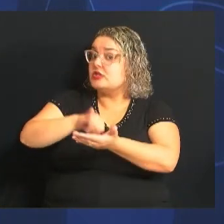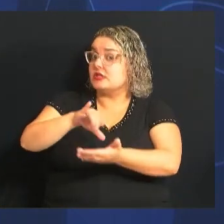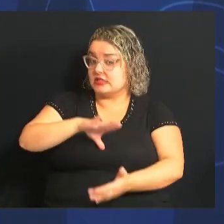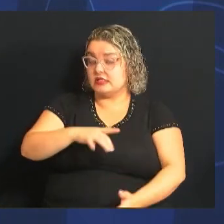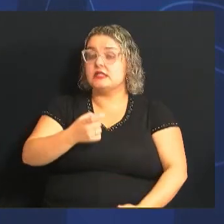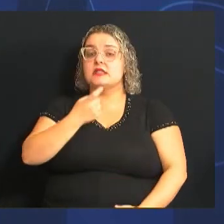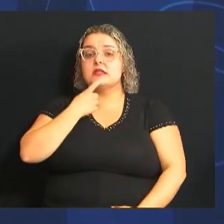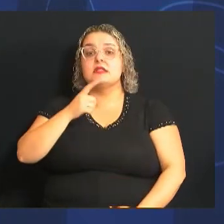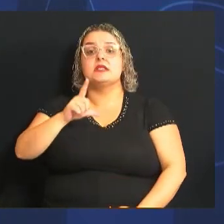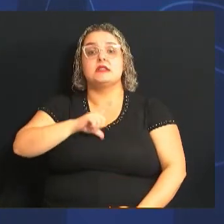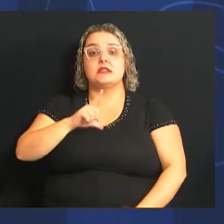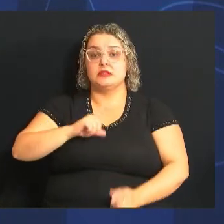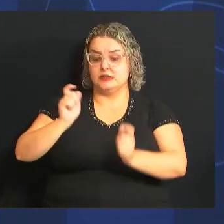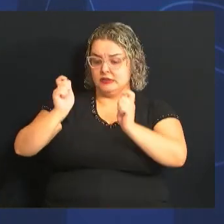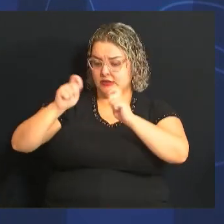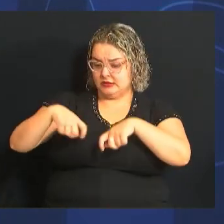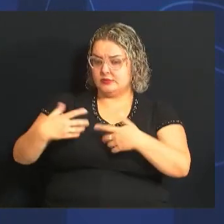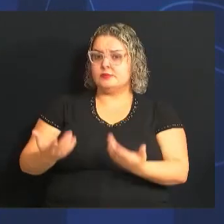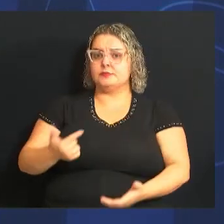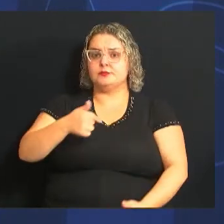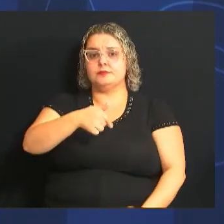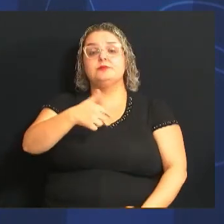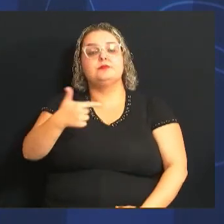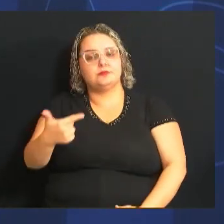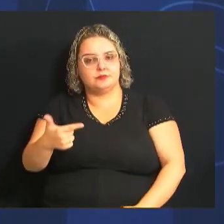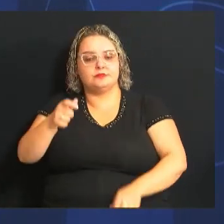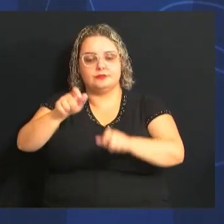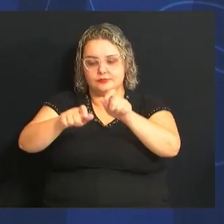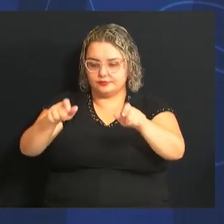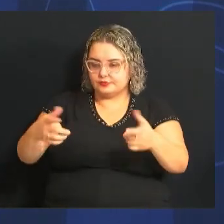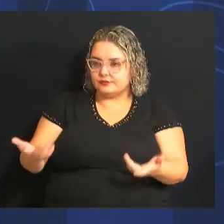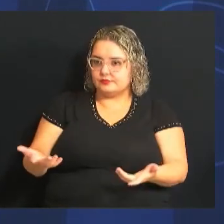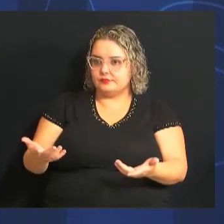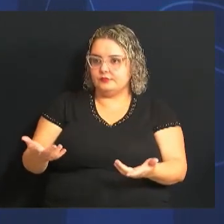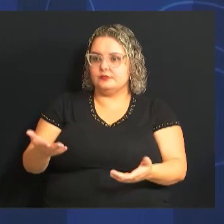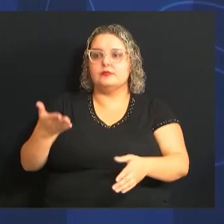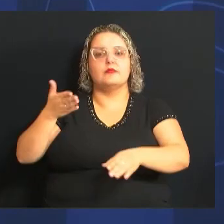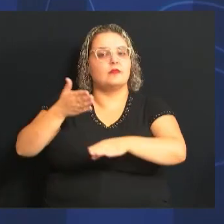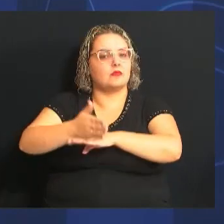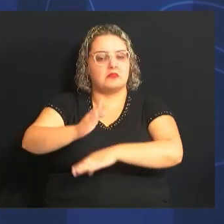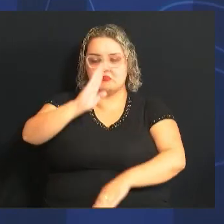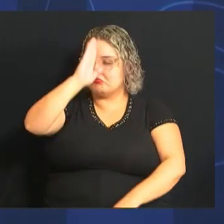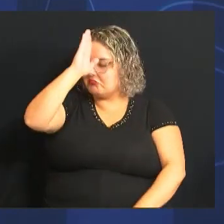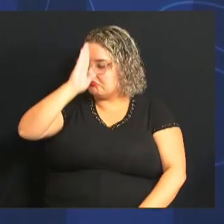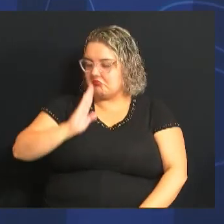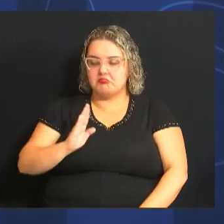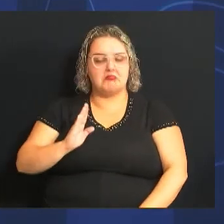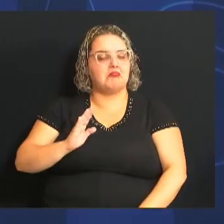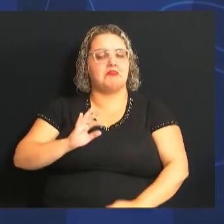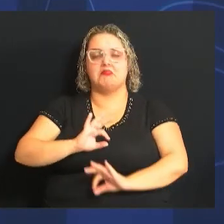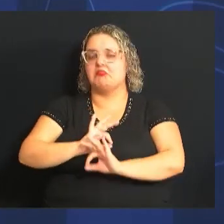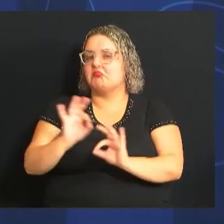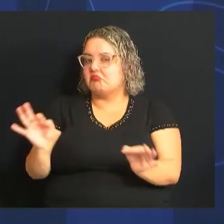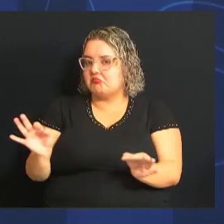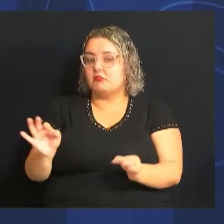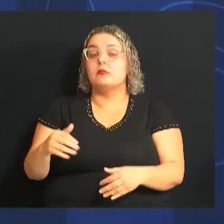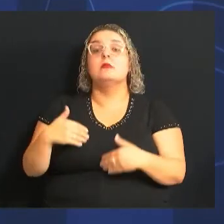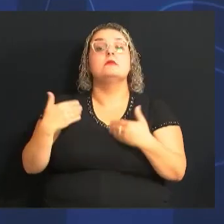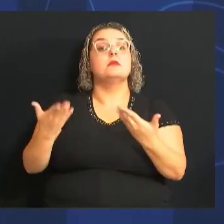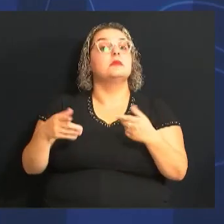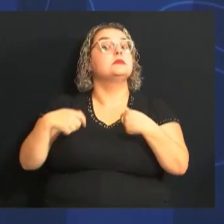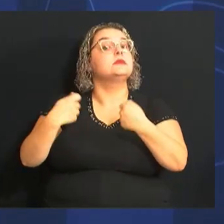tem capacidade para 72 pessoas, a entrada é franca, gratuita, só que você